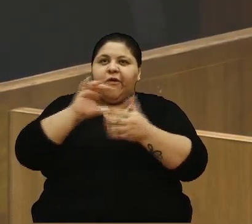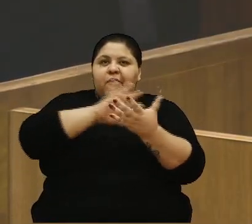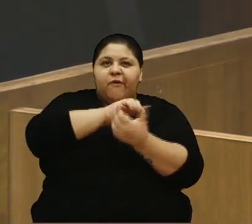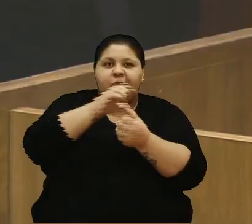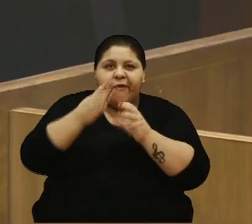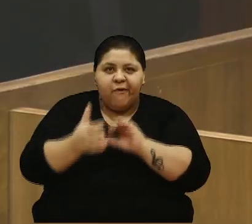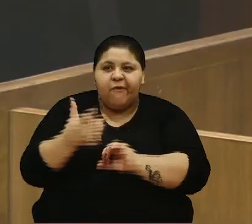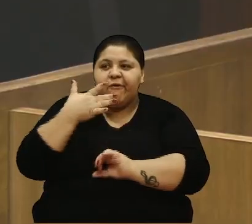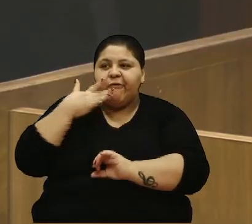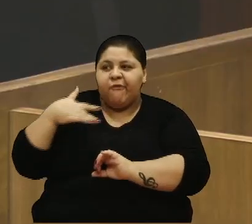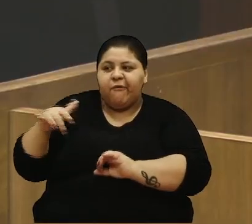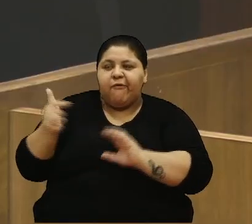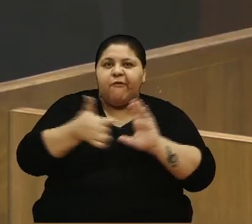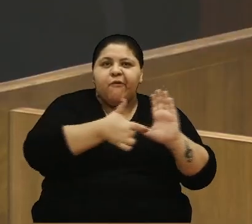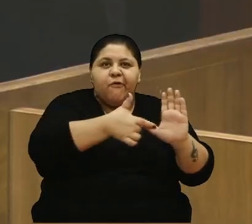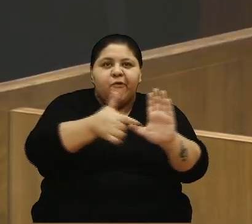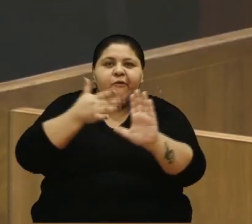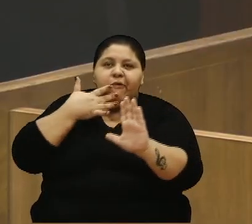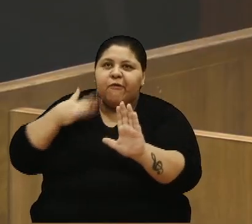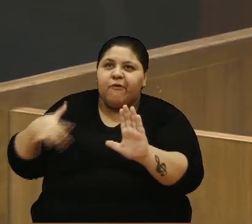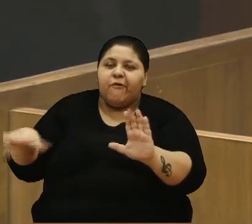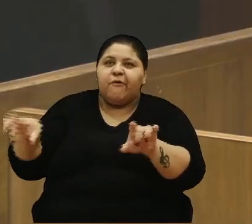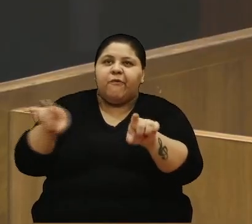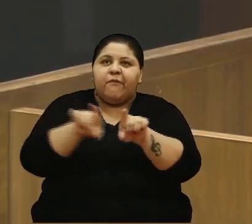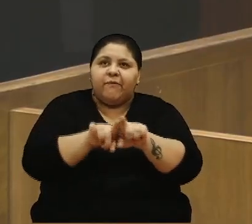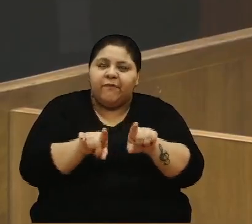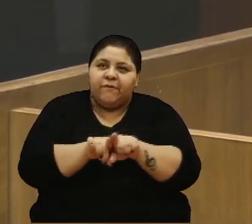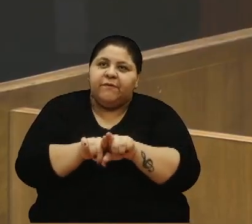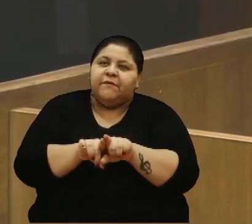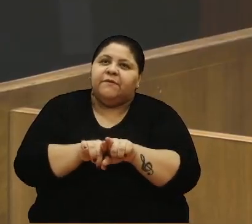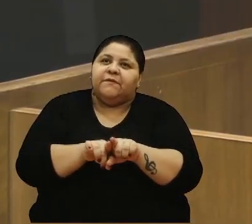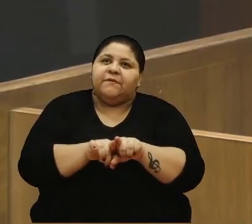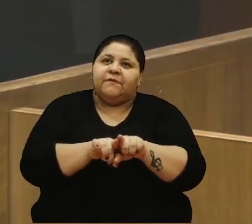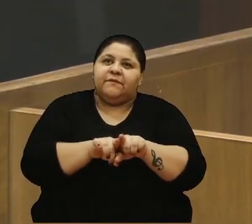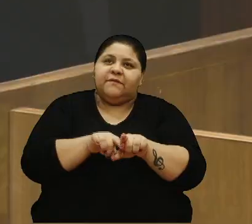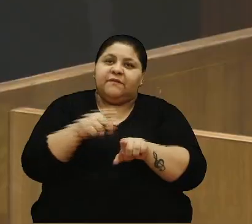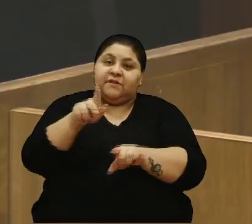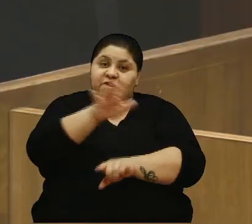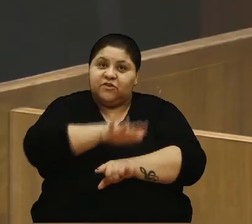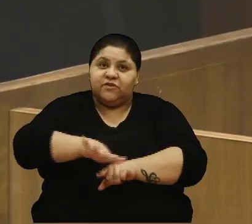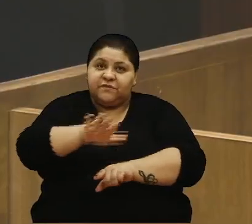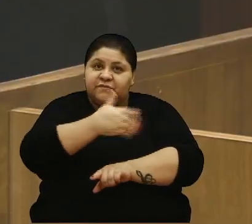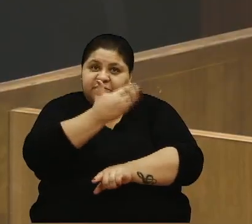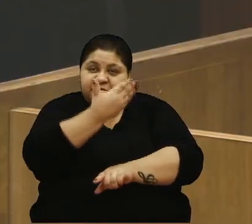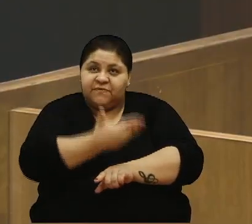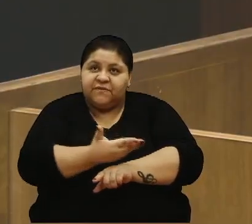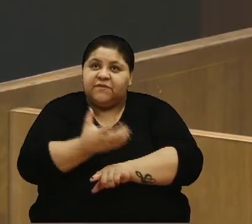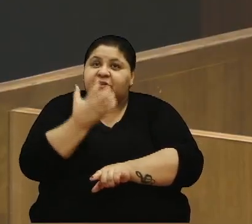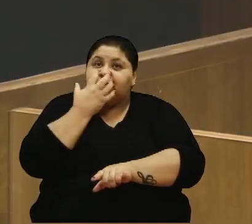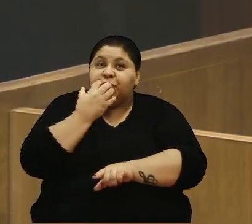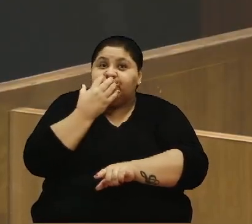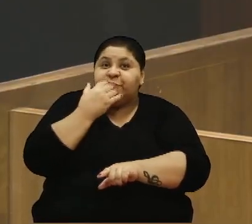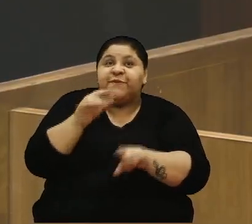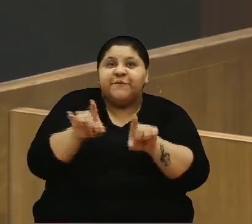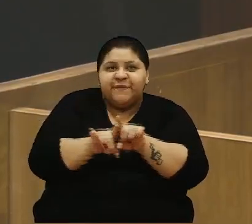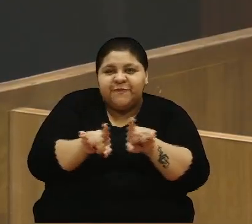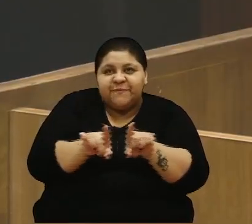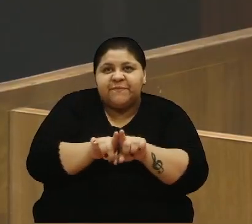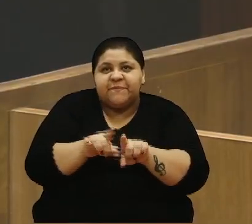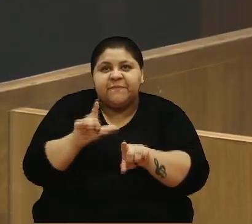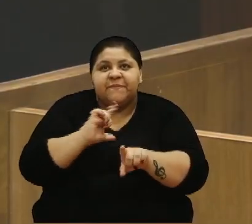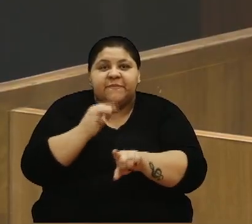as crianças com shows infantis, teremos atração na sua área, Andressa, na área dos cachorros, inclusive...